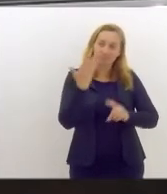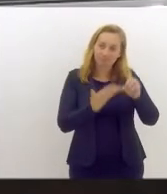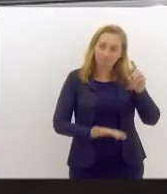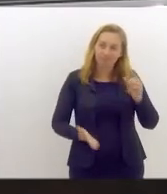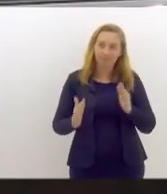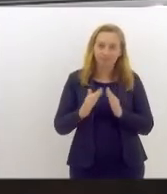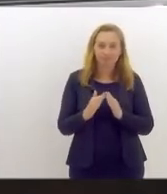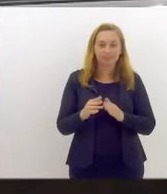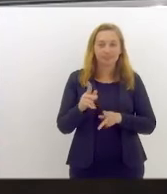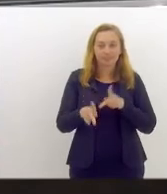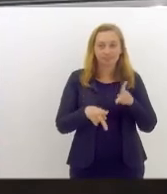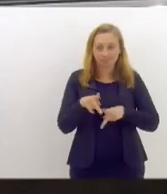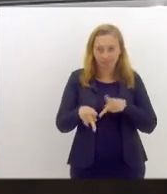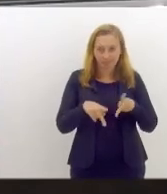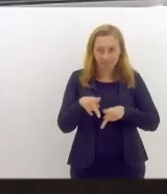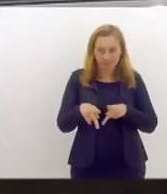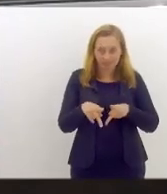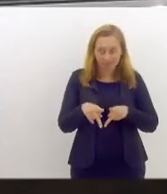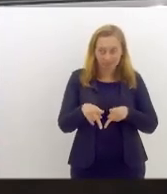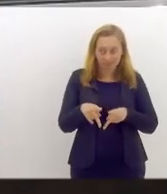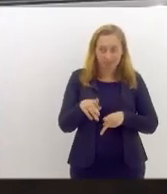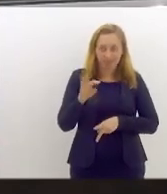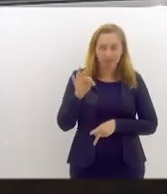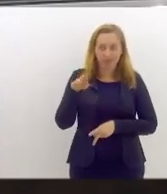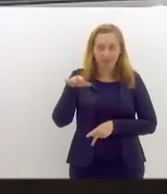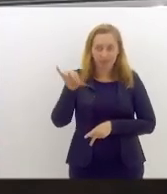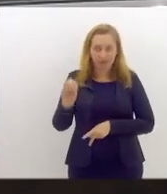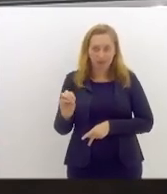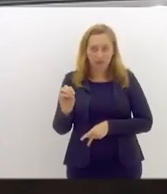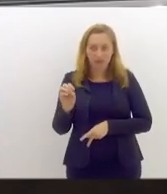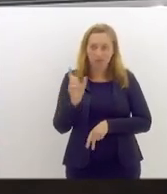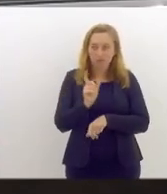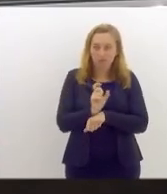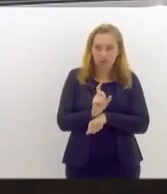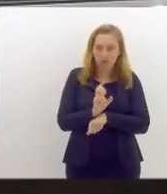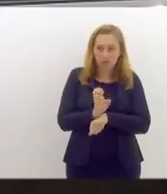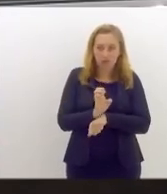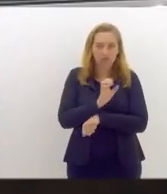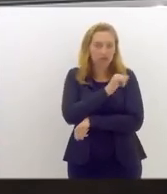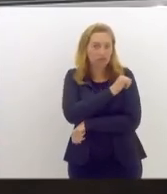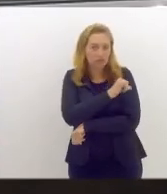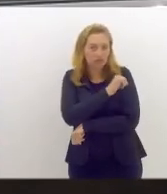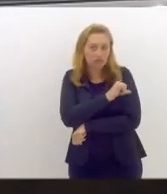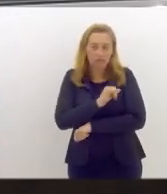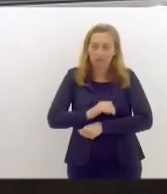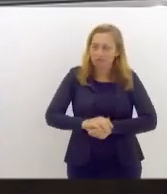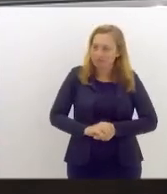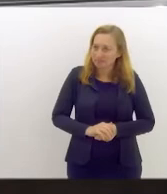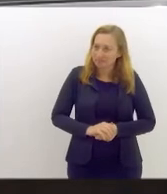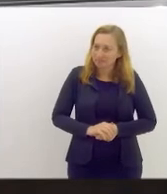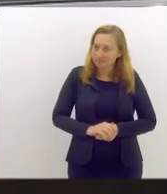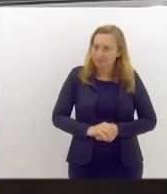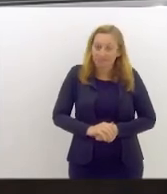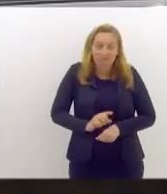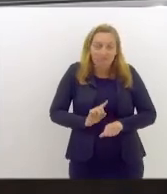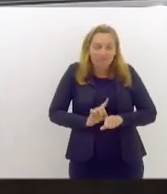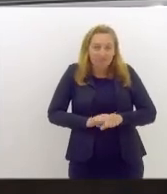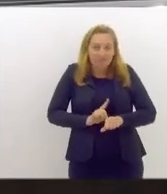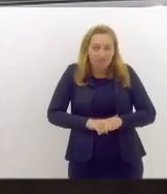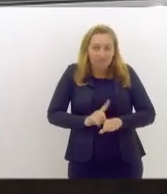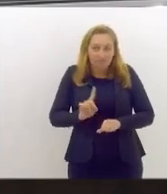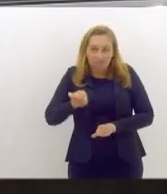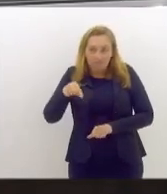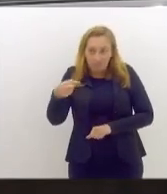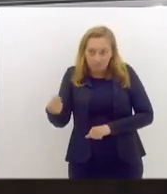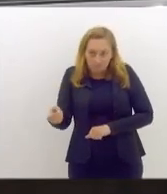casa do Povo o título de benemérito do Estado do Rio de Janeiro ainda mais neste momento em que